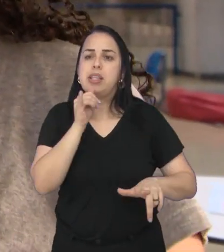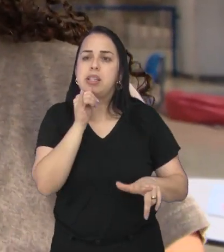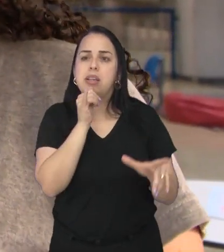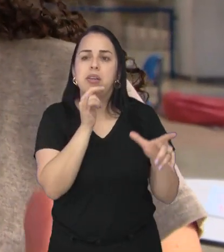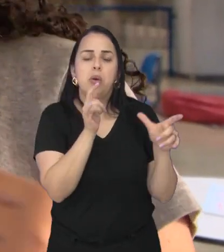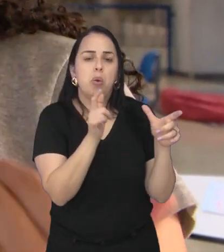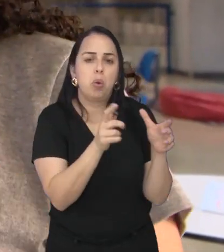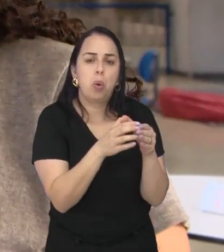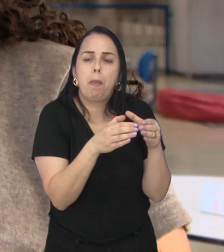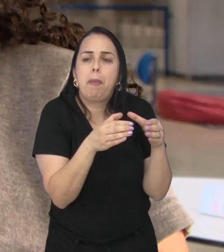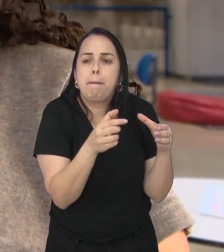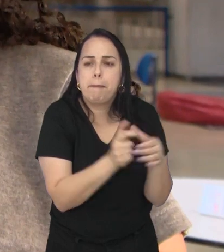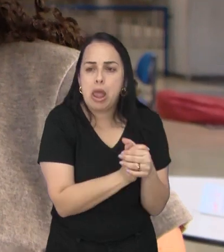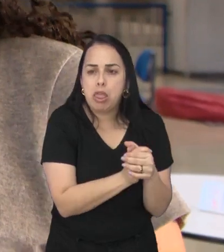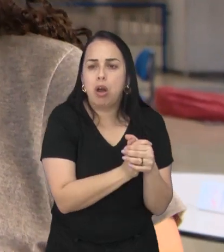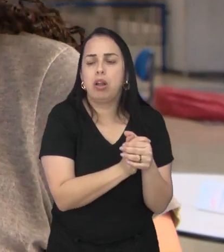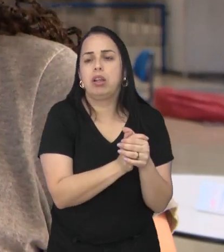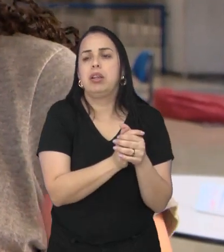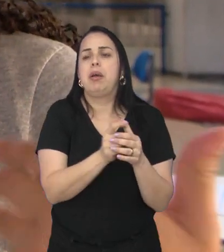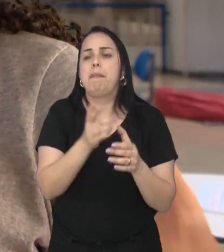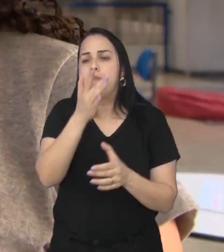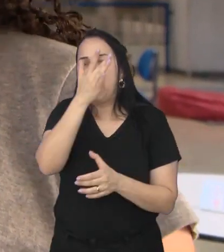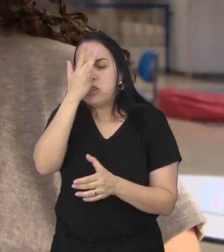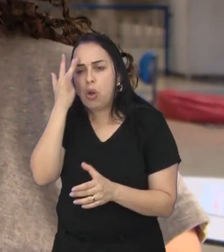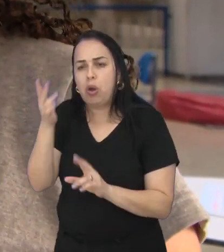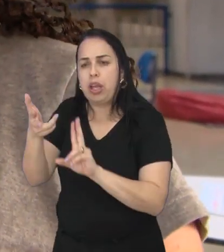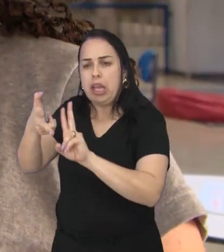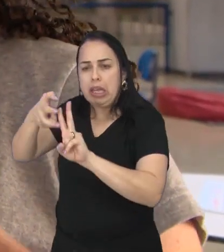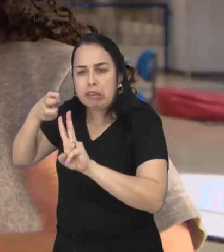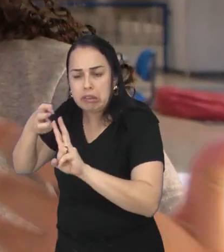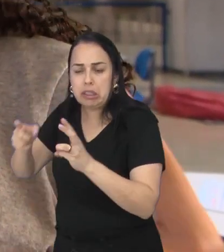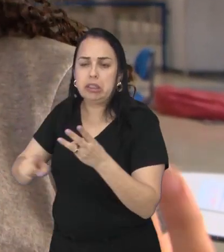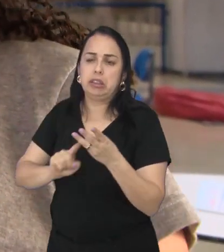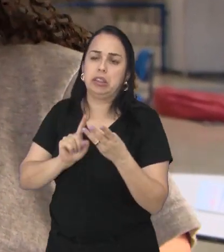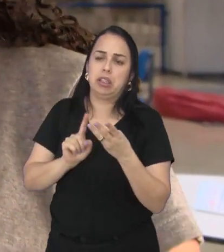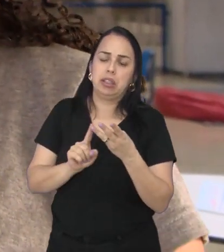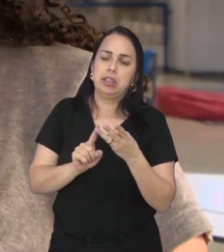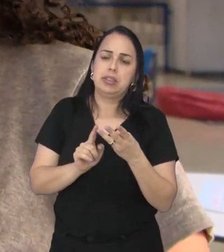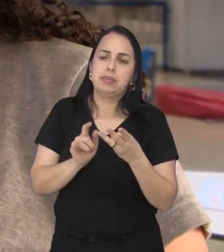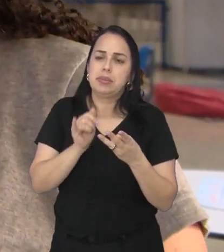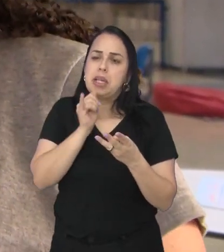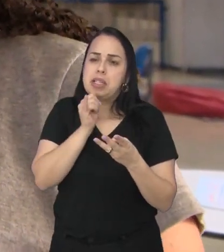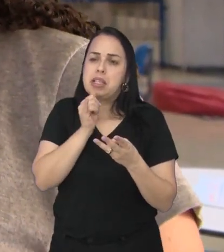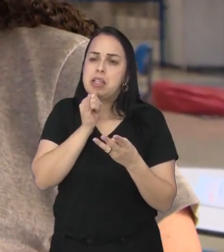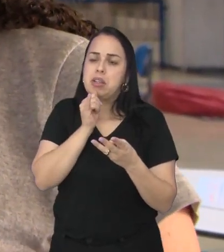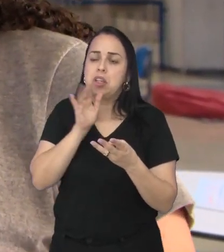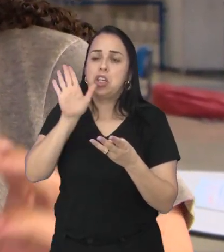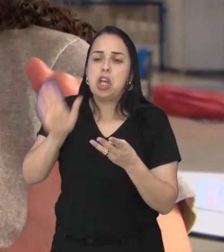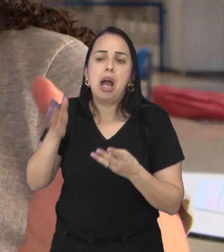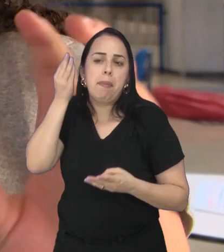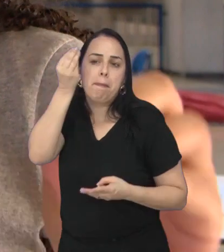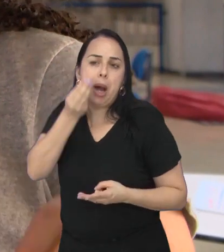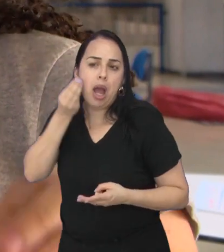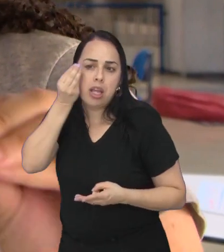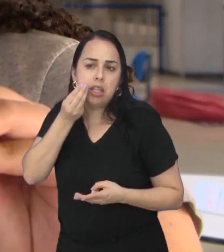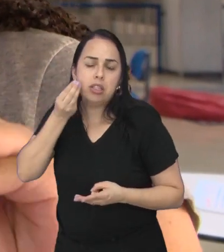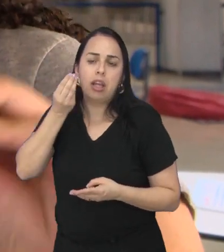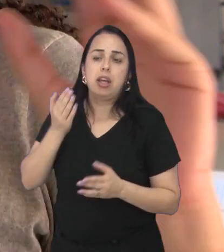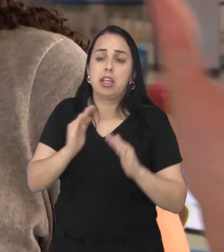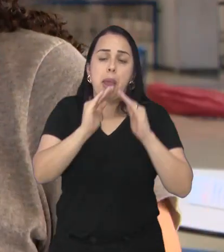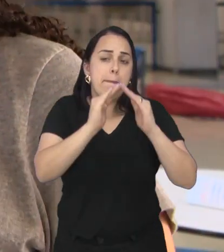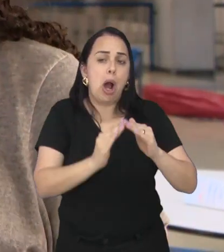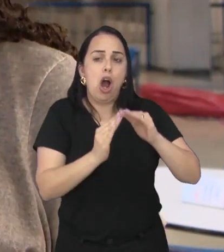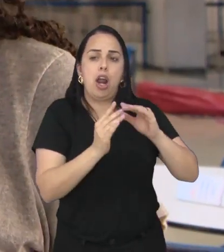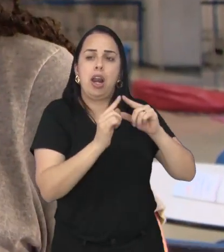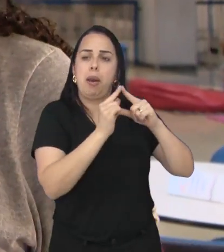exemplo, das minorias, não importa se tem pessoas do quilombola, indígenas em geral, por exemplo, alguém que tenha vivido